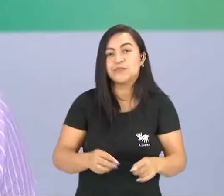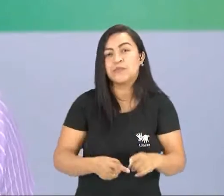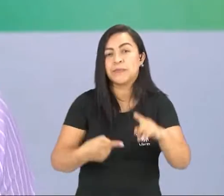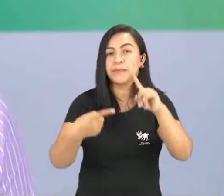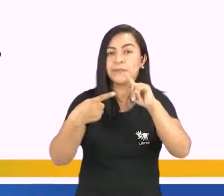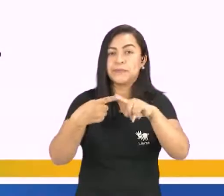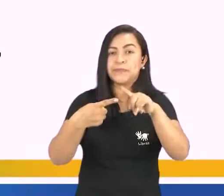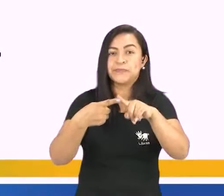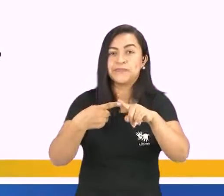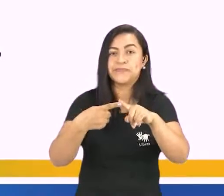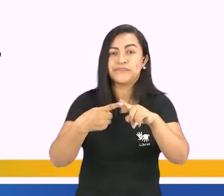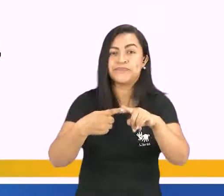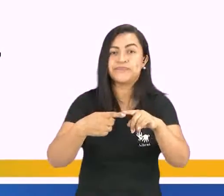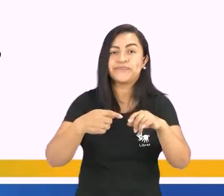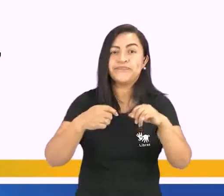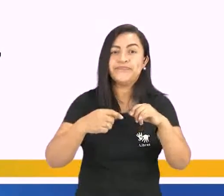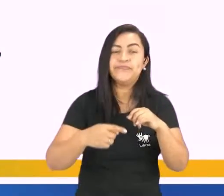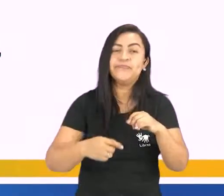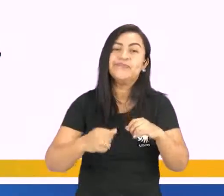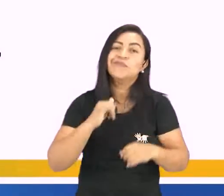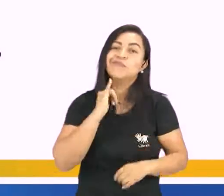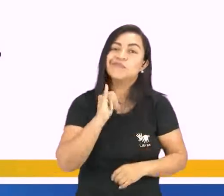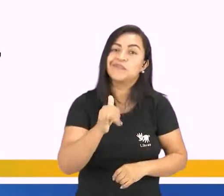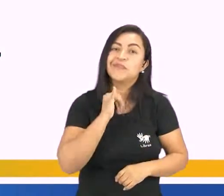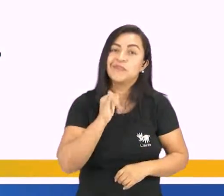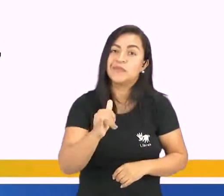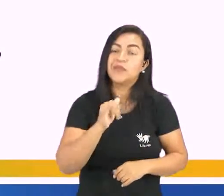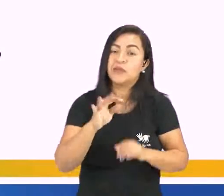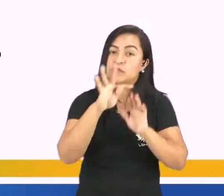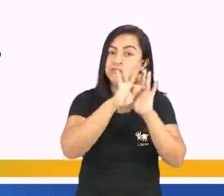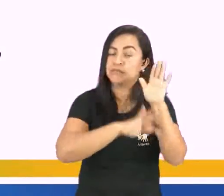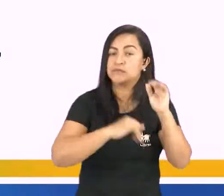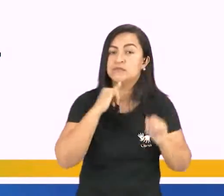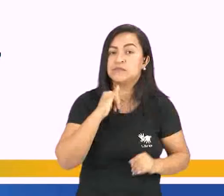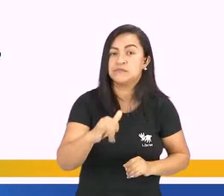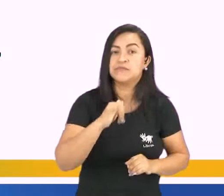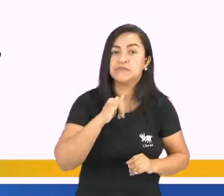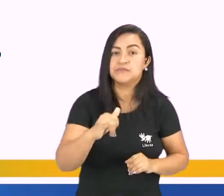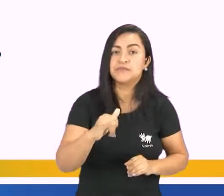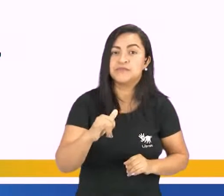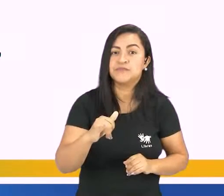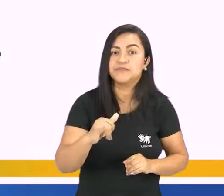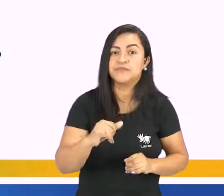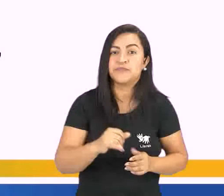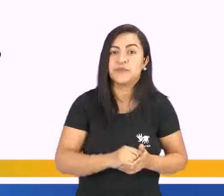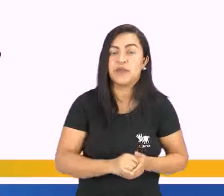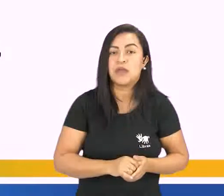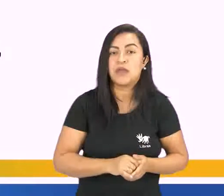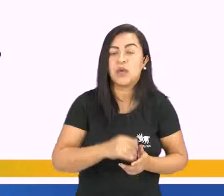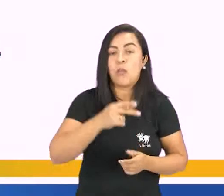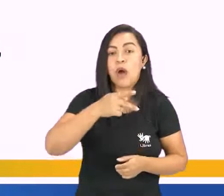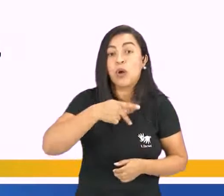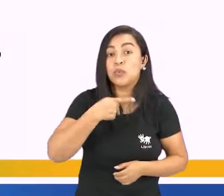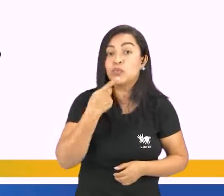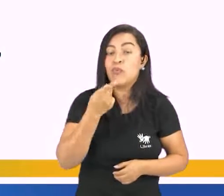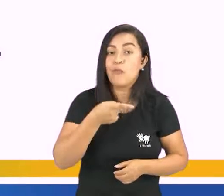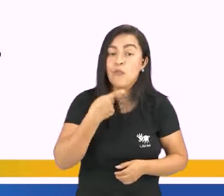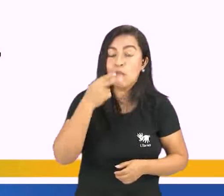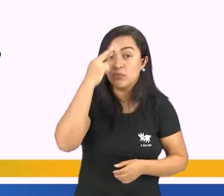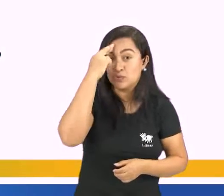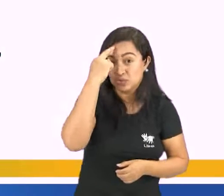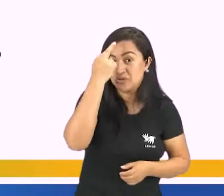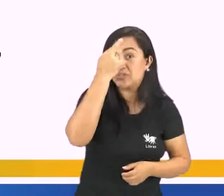texto narrativo. Um texto narrativo é um relato en el que se cuenta uma